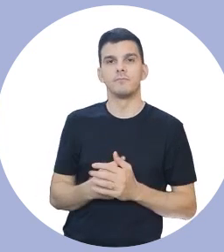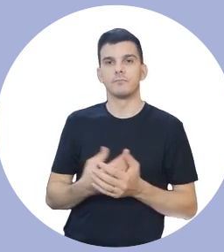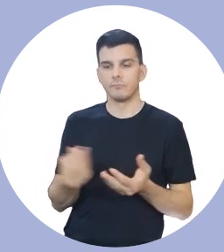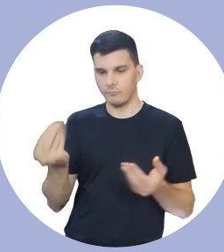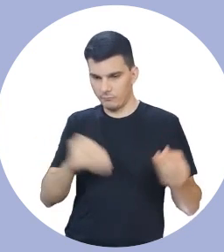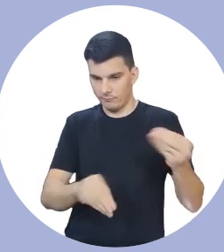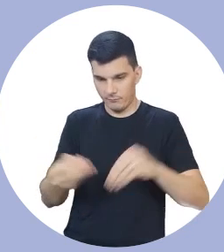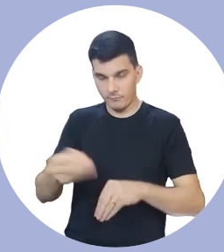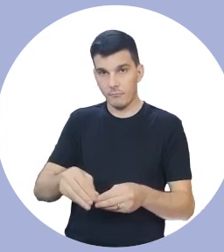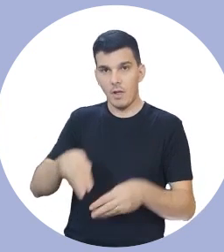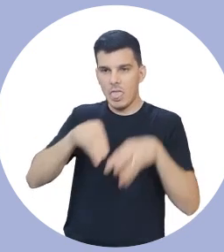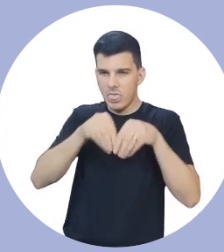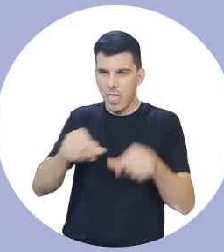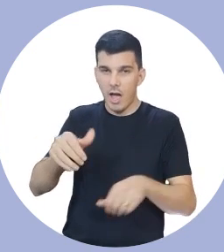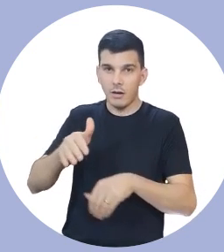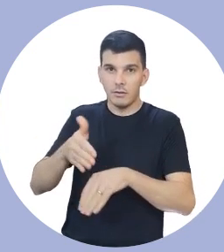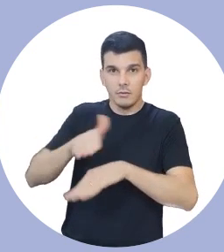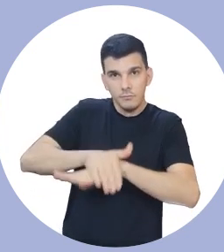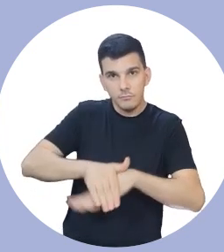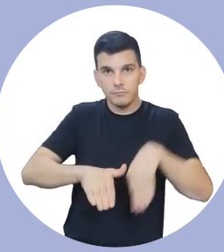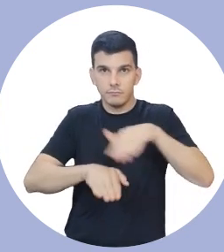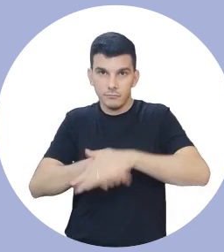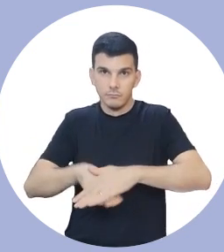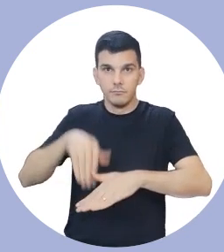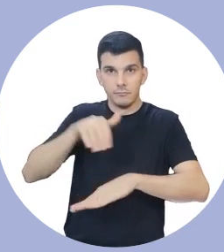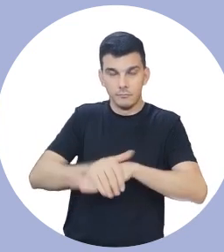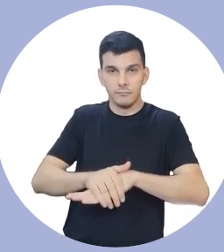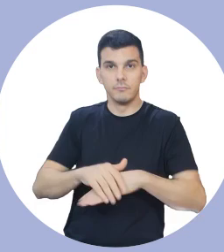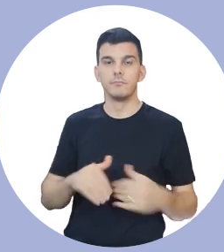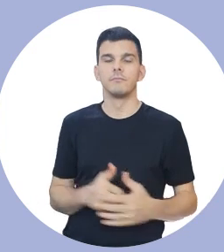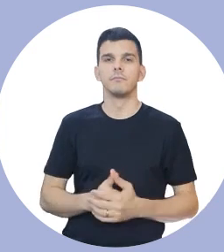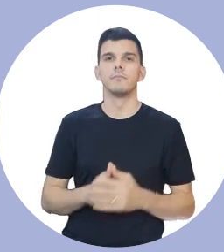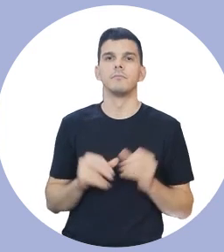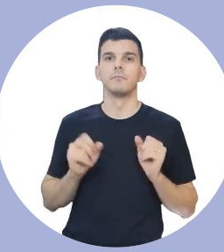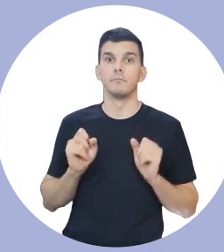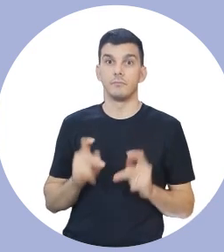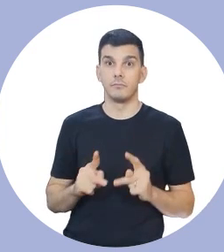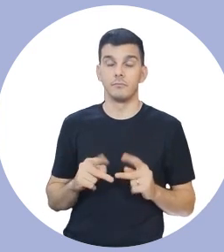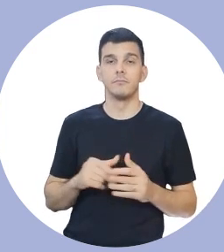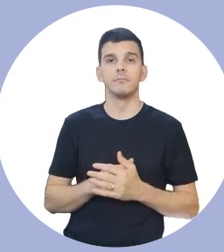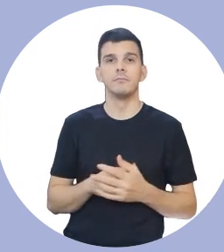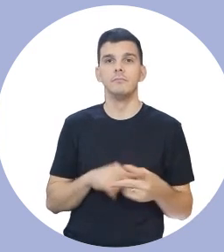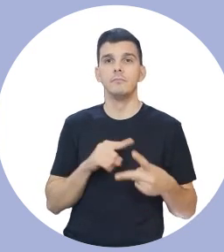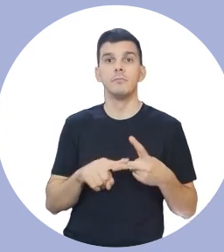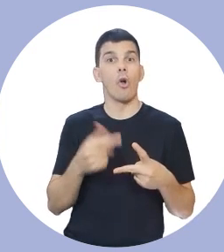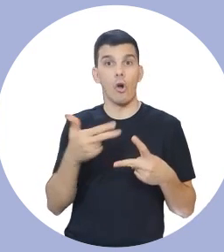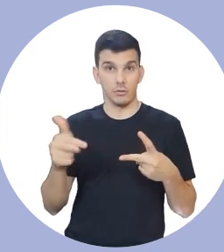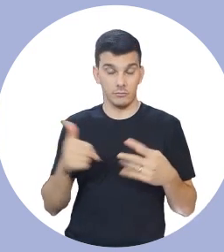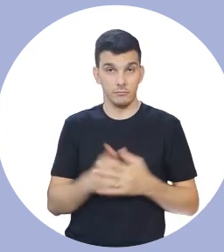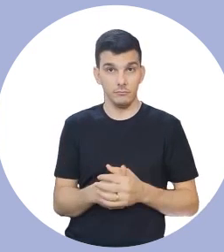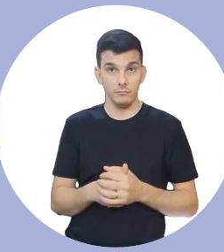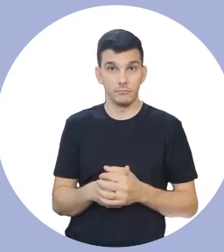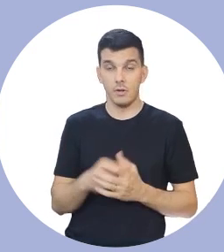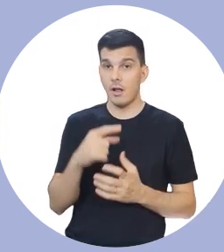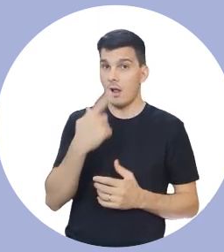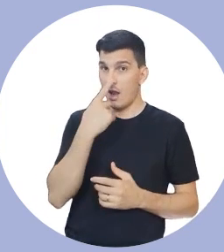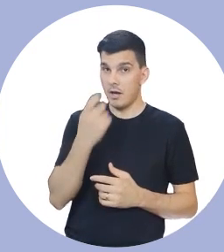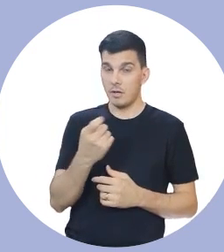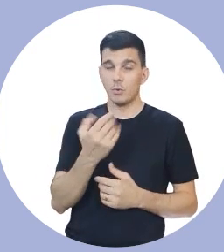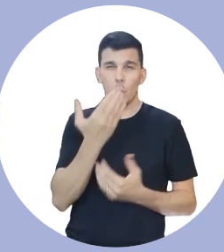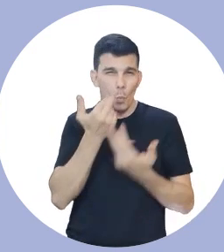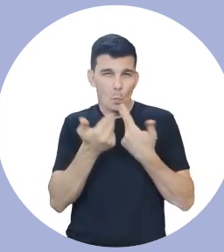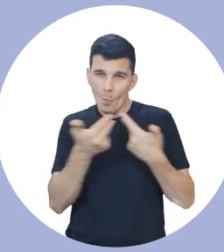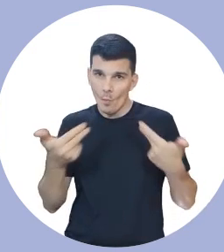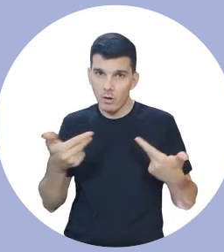e enterrado sobre ele, colocado com alvinho. Tá, essa é uma etapa. Vamos ver as outras. O